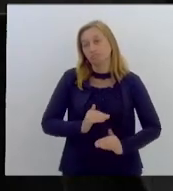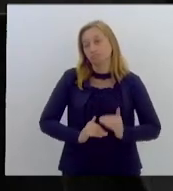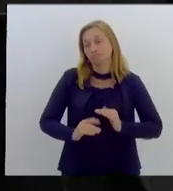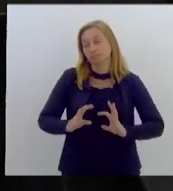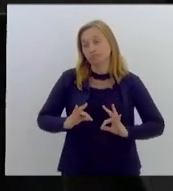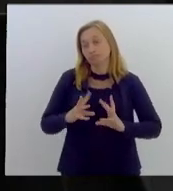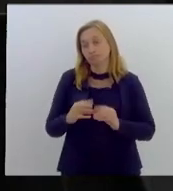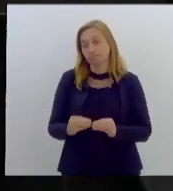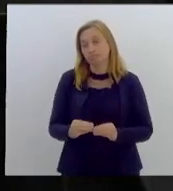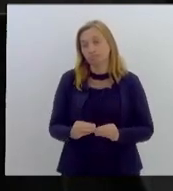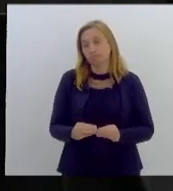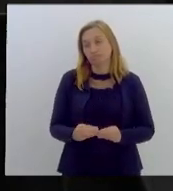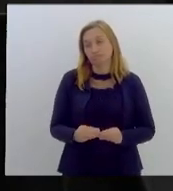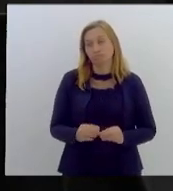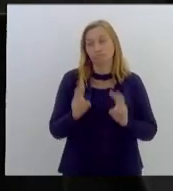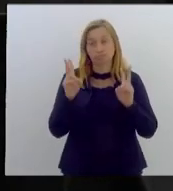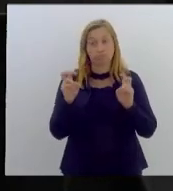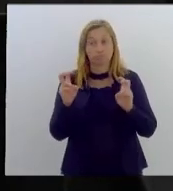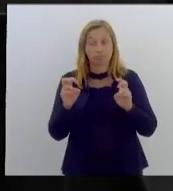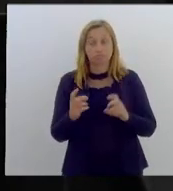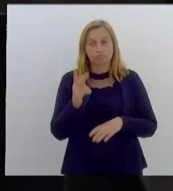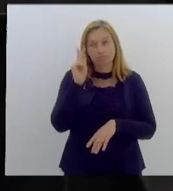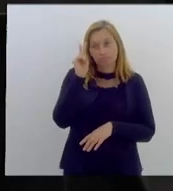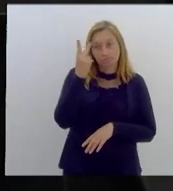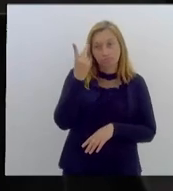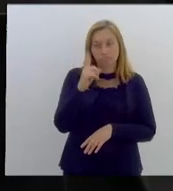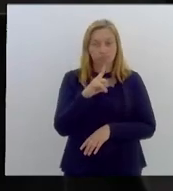índices. Estados que historicamente tinham